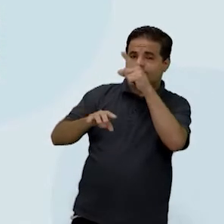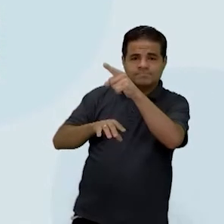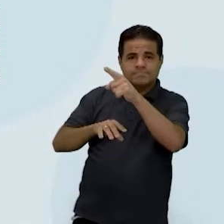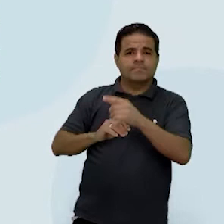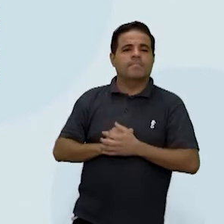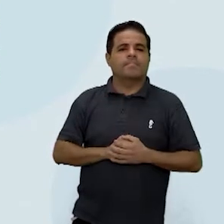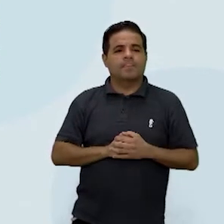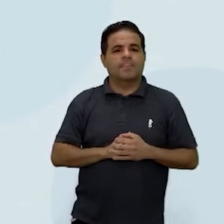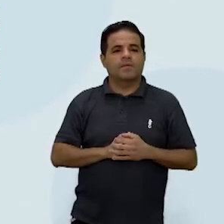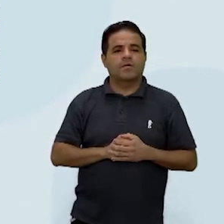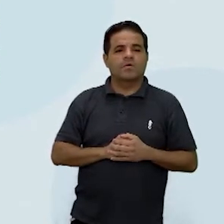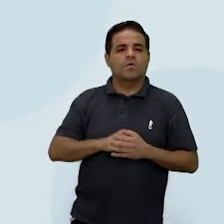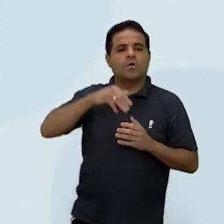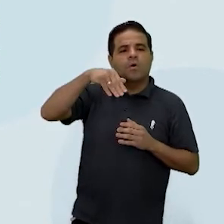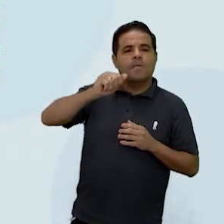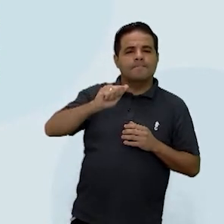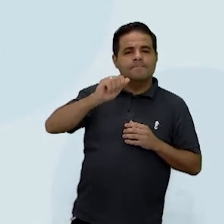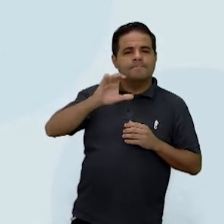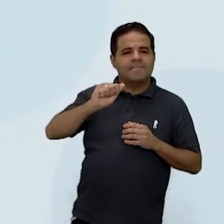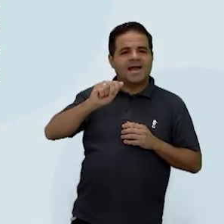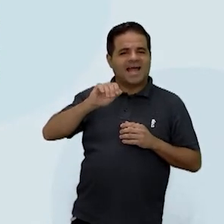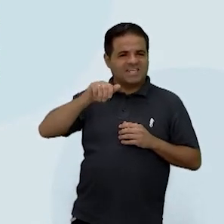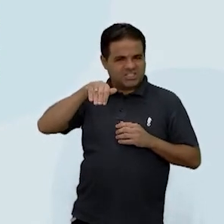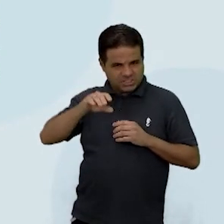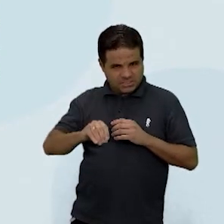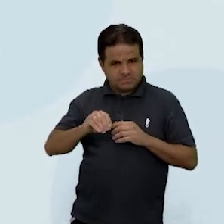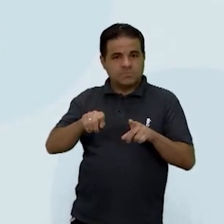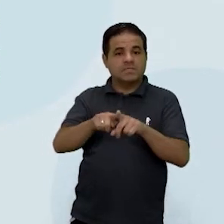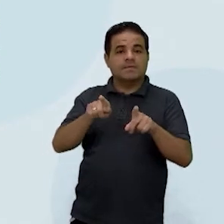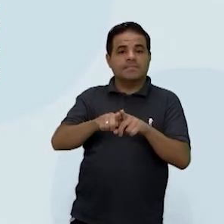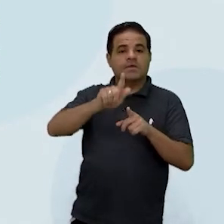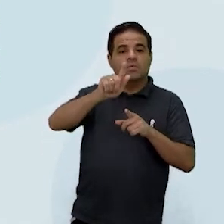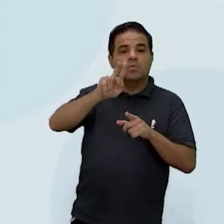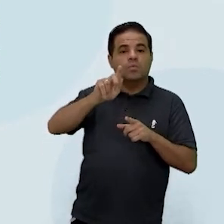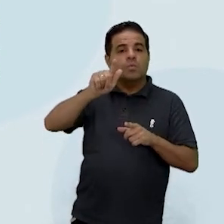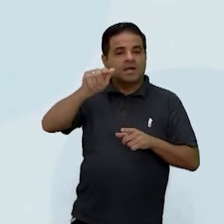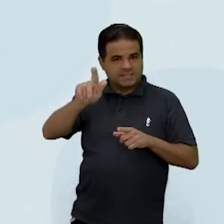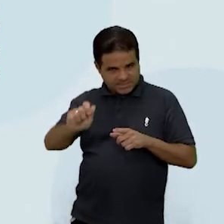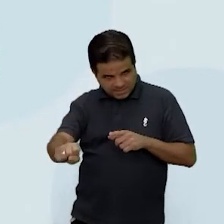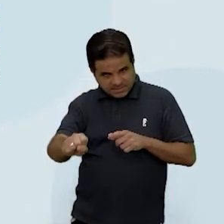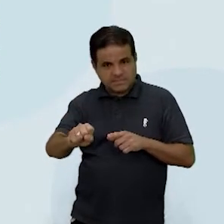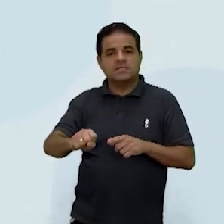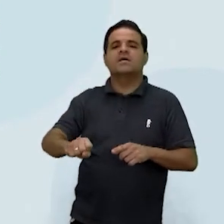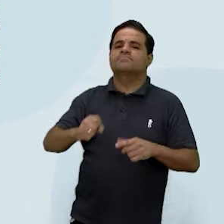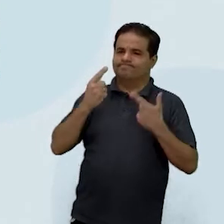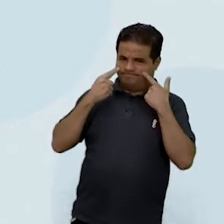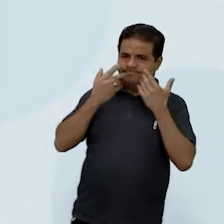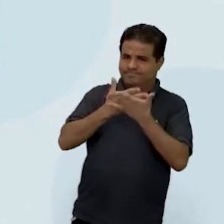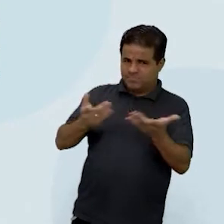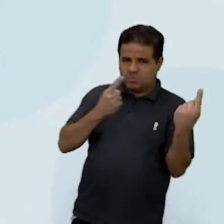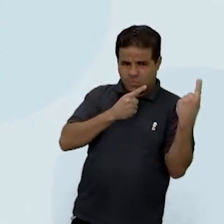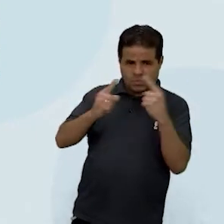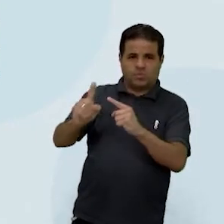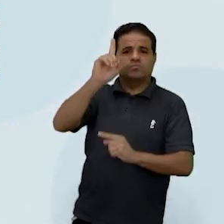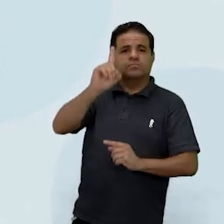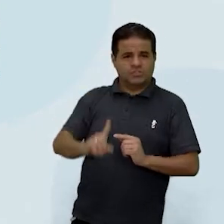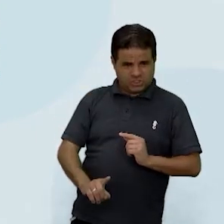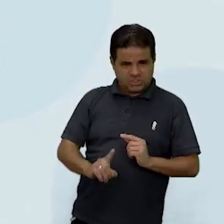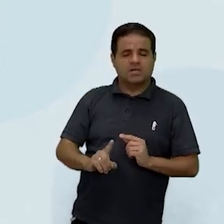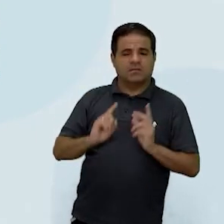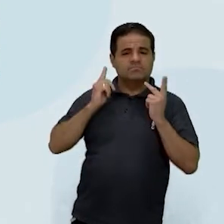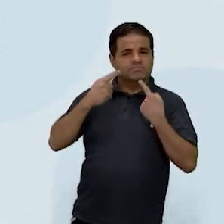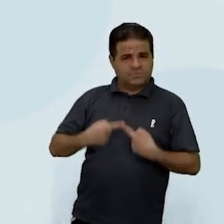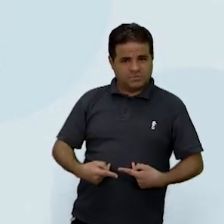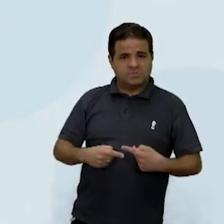O macartismo e os gulags configuraram violações dos direitos humanos cometidos pelos Estados Unidos e pela